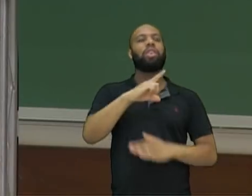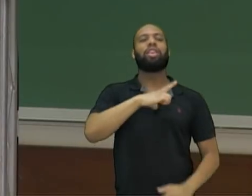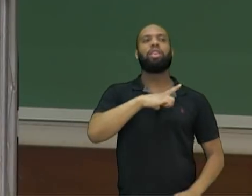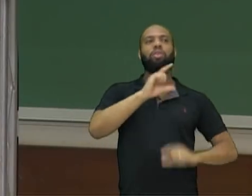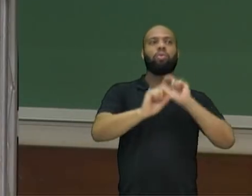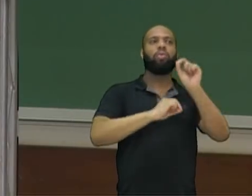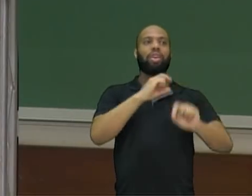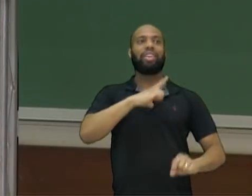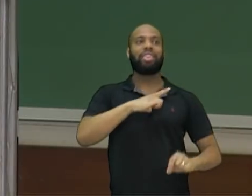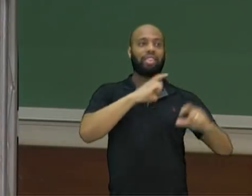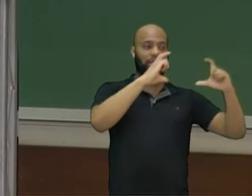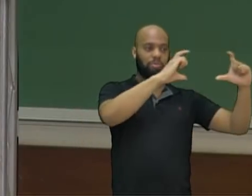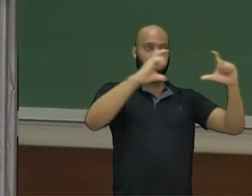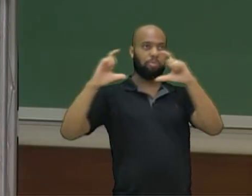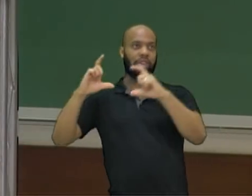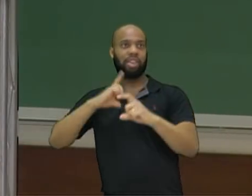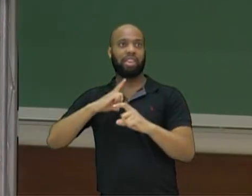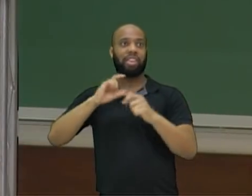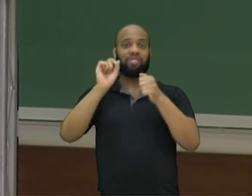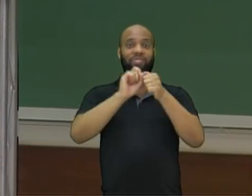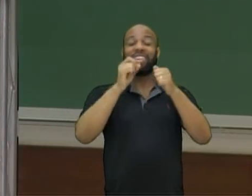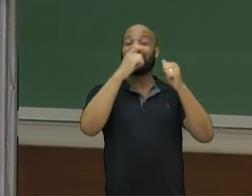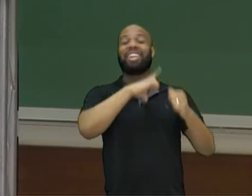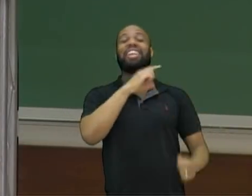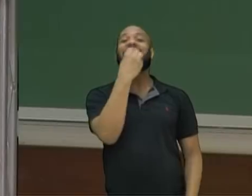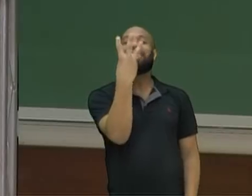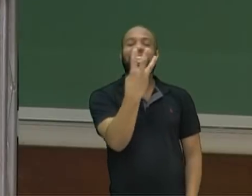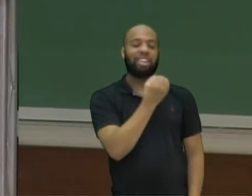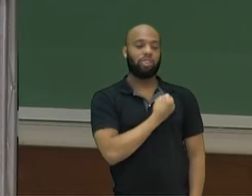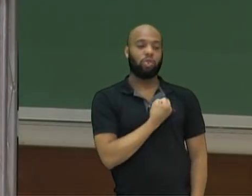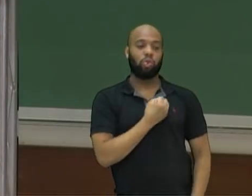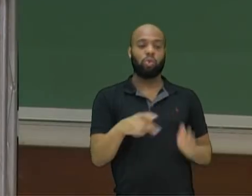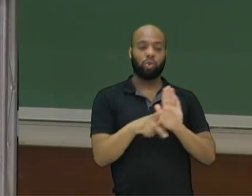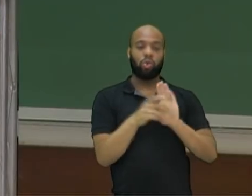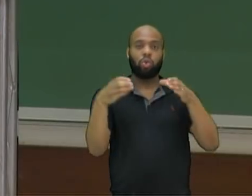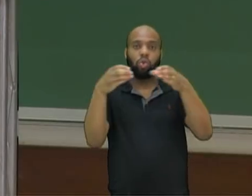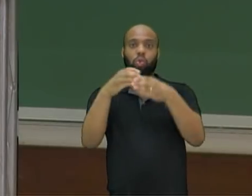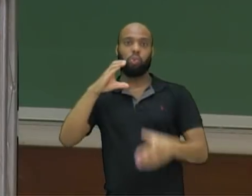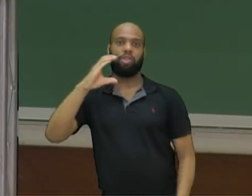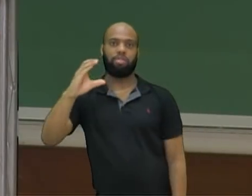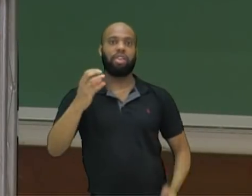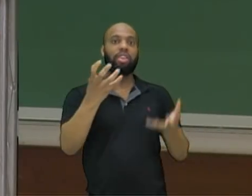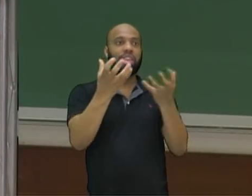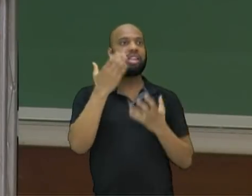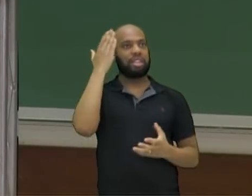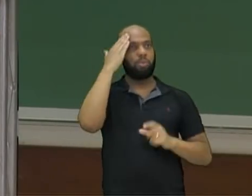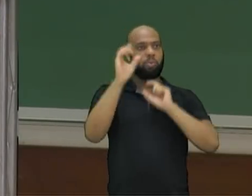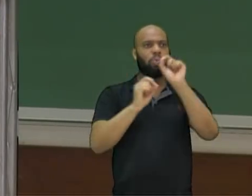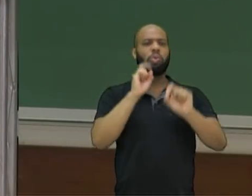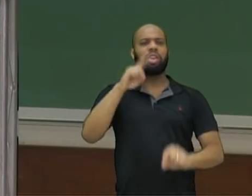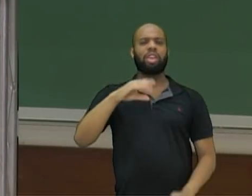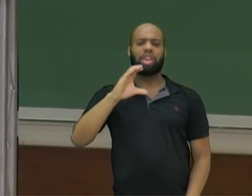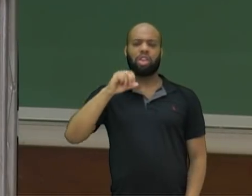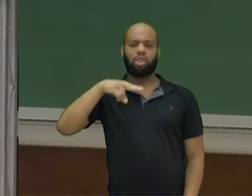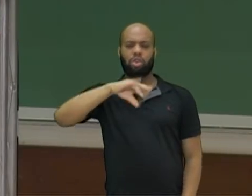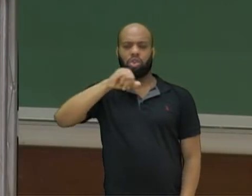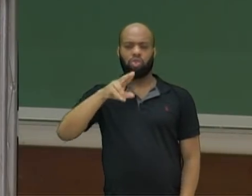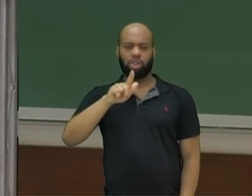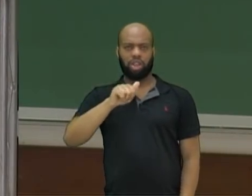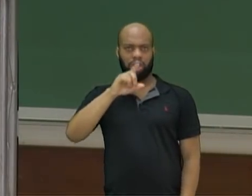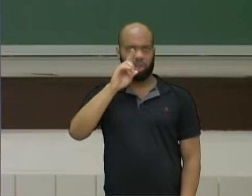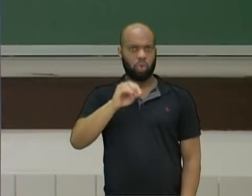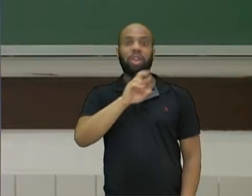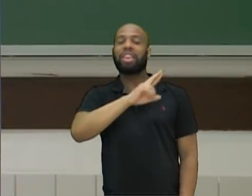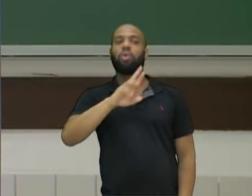tem uma multiplicação de 3 números complexos e está pedindo qual que é o conjugado desse resultado. Não